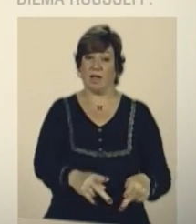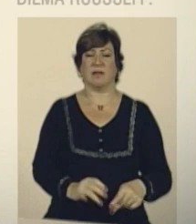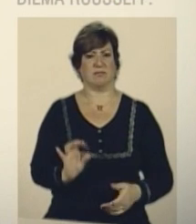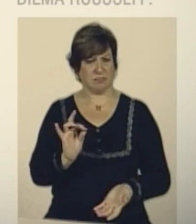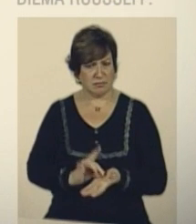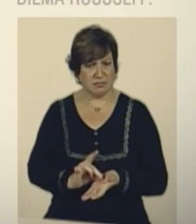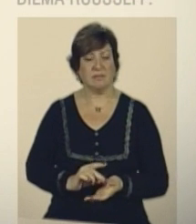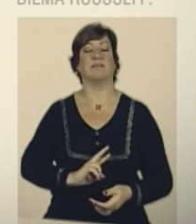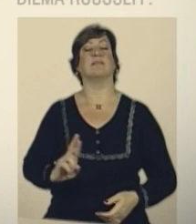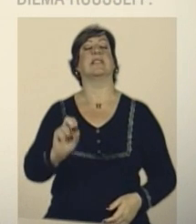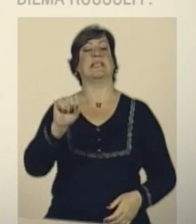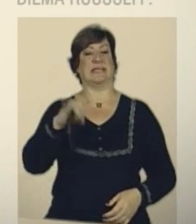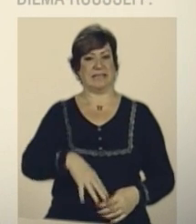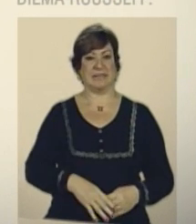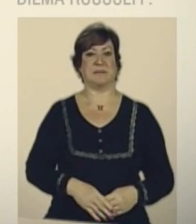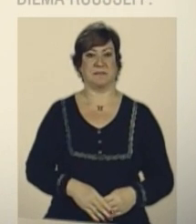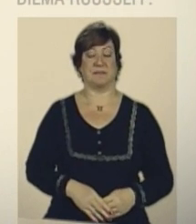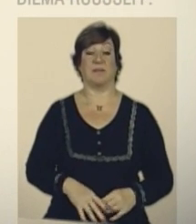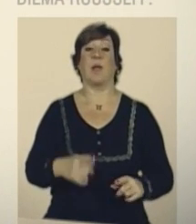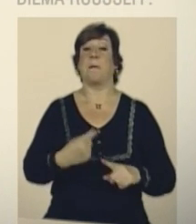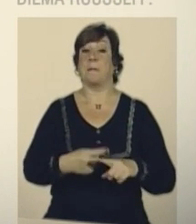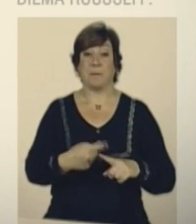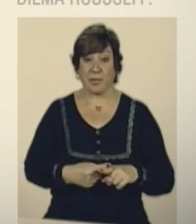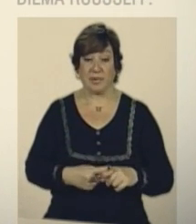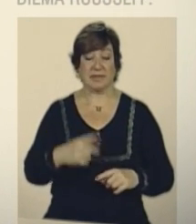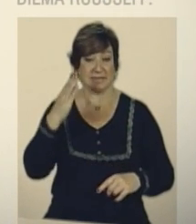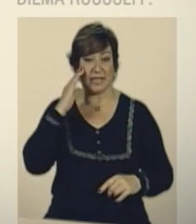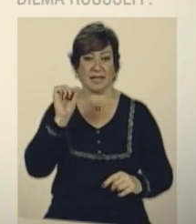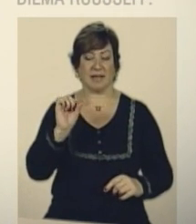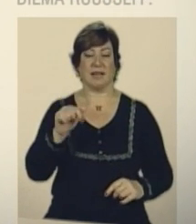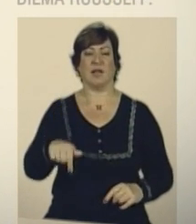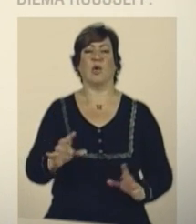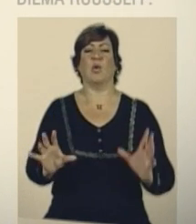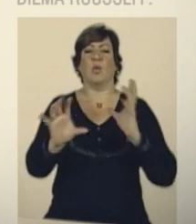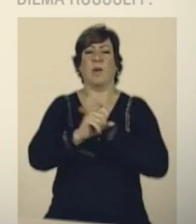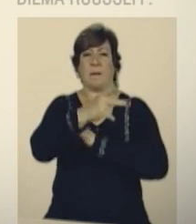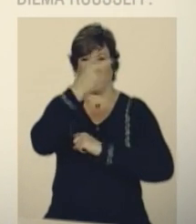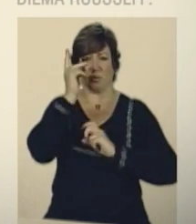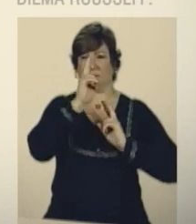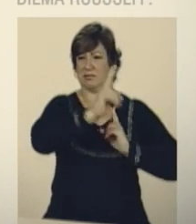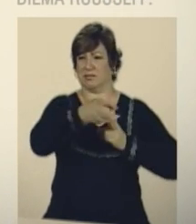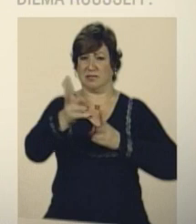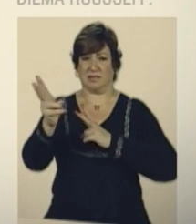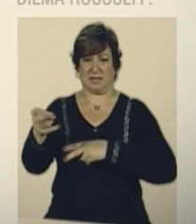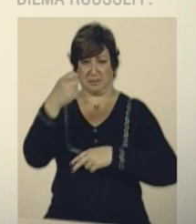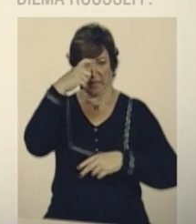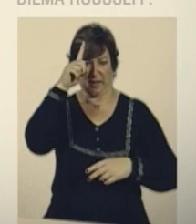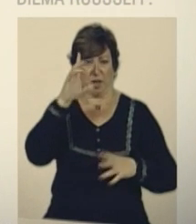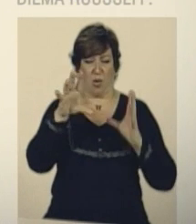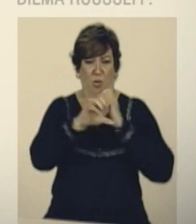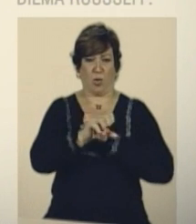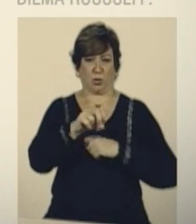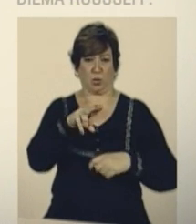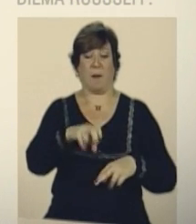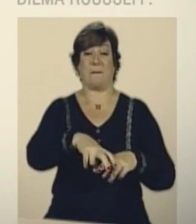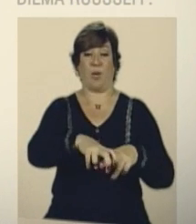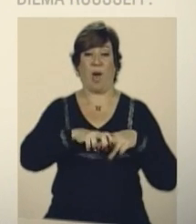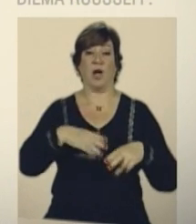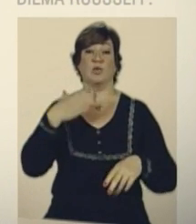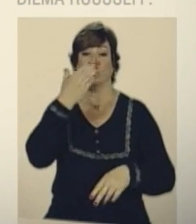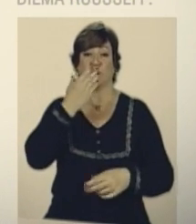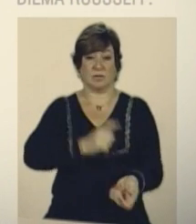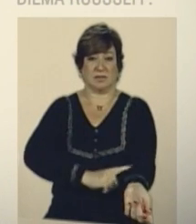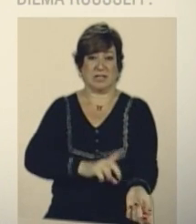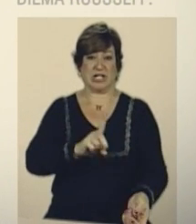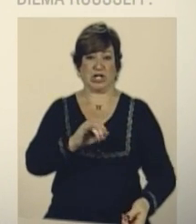É sim sabe por quê Max porque o número de internações no SUS por conta de diabetes e de